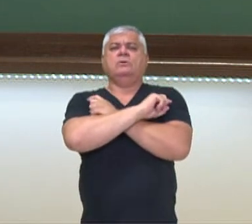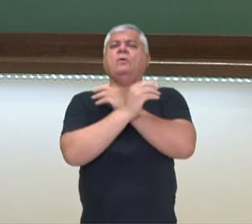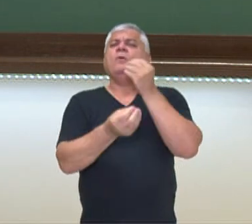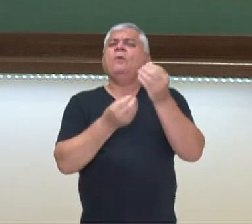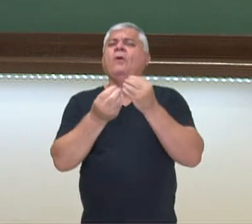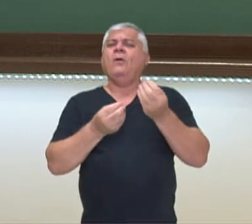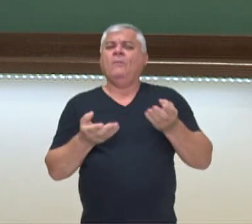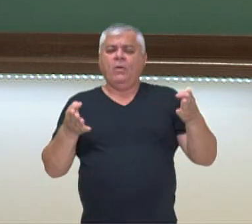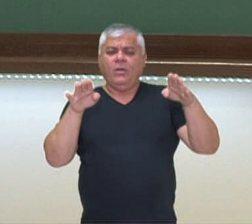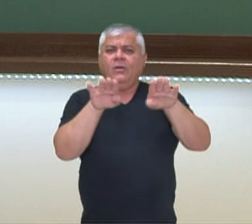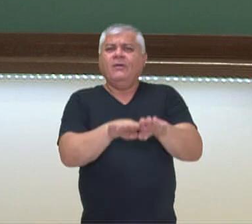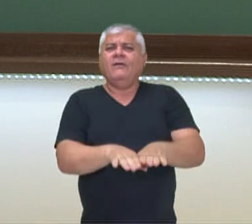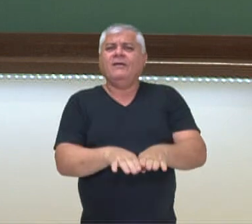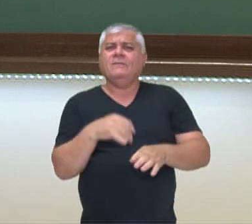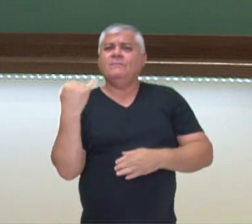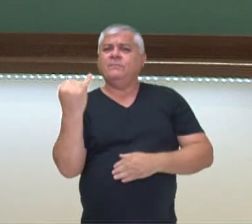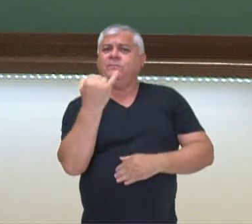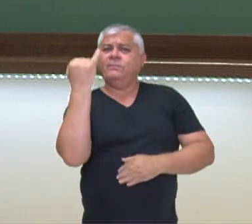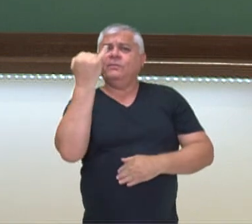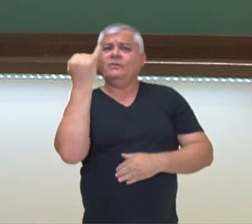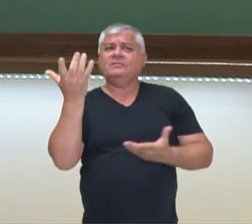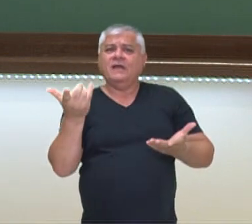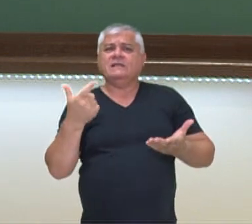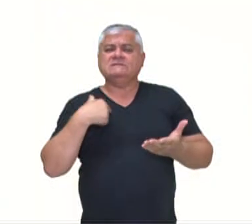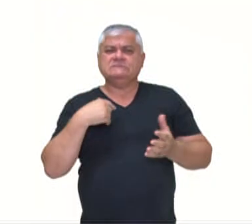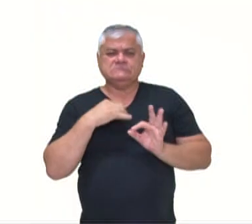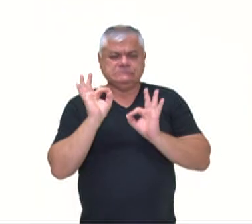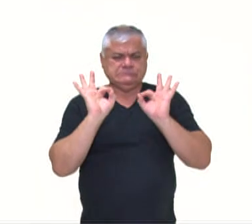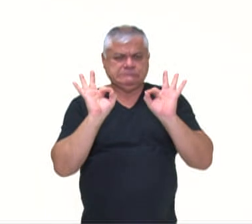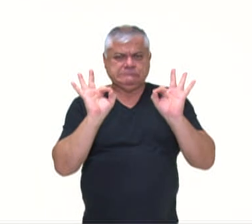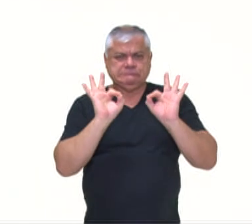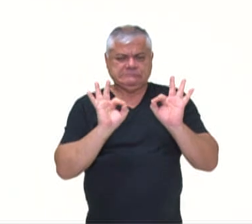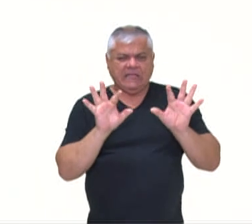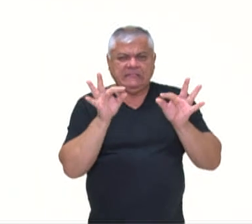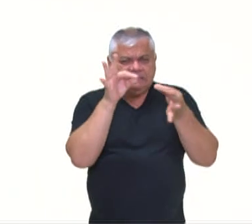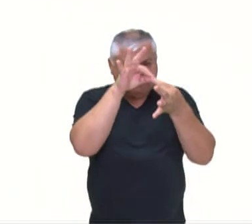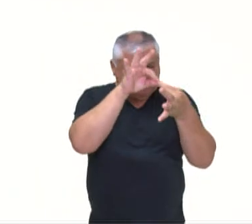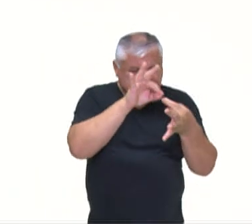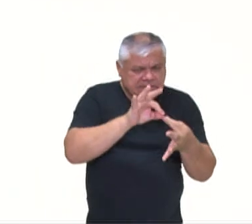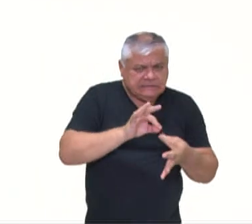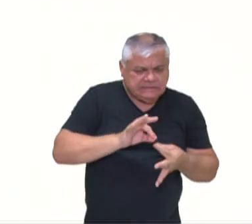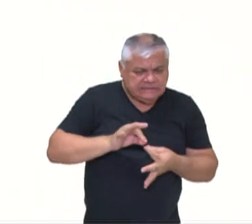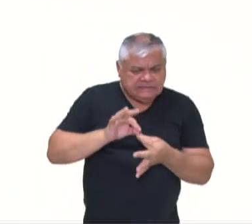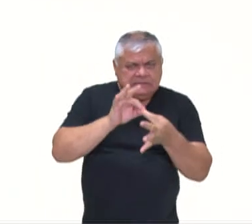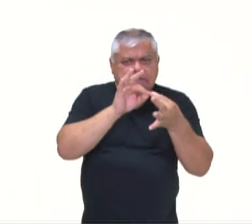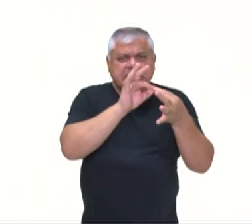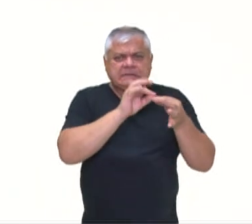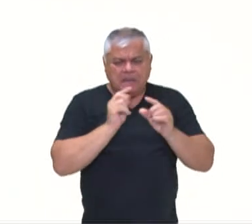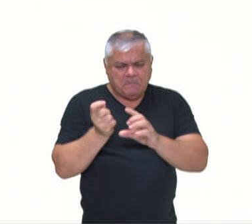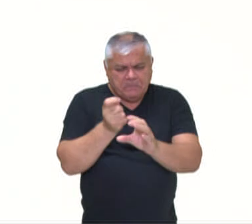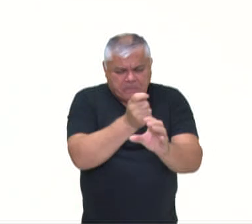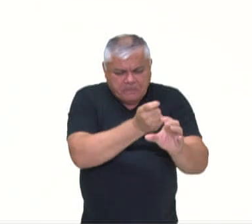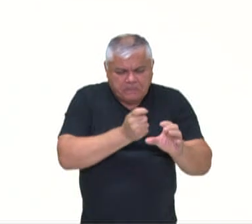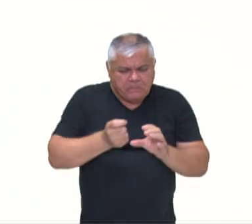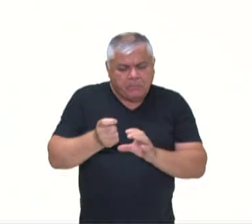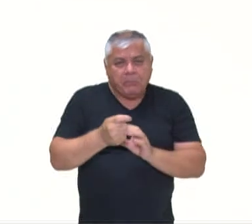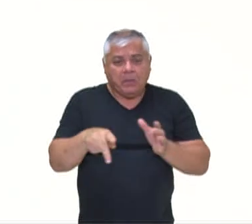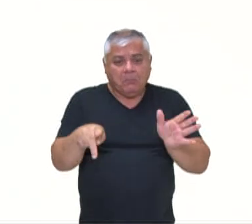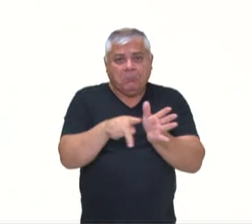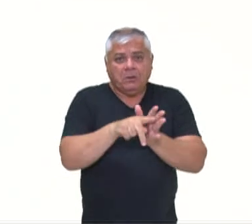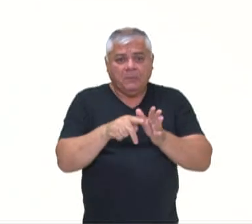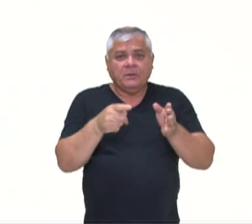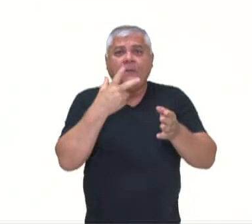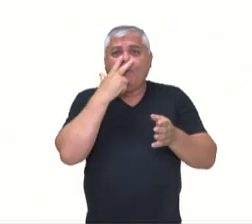gente desse item tão importante e tão aprimorado, cheio de detalhes, que era o sarcófago, o qual você